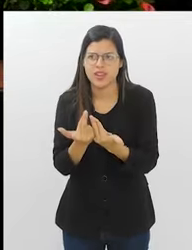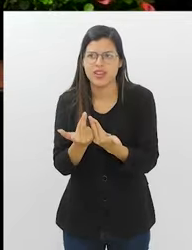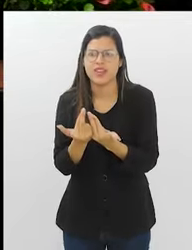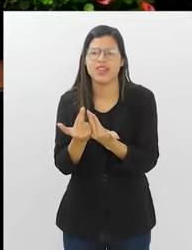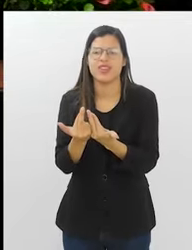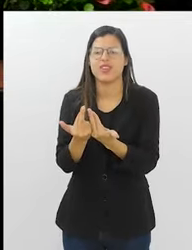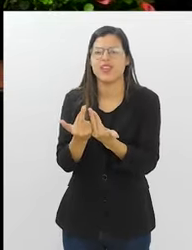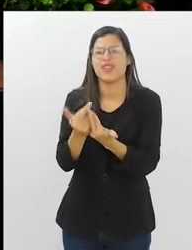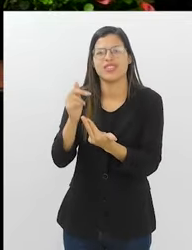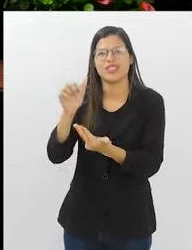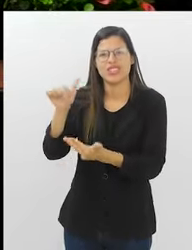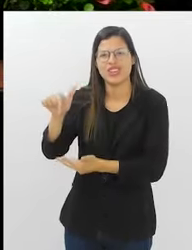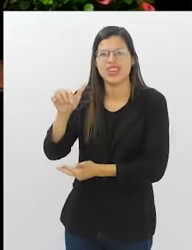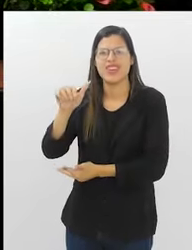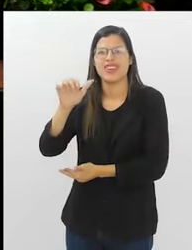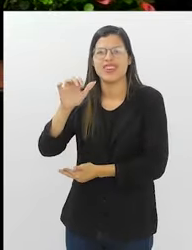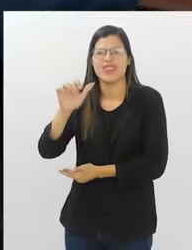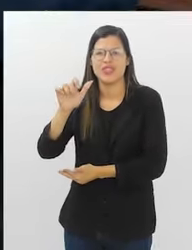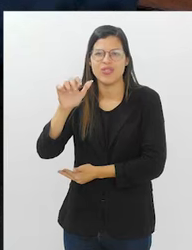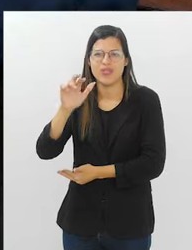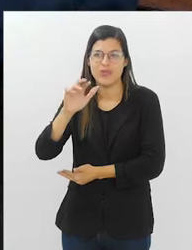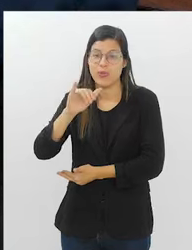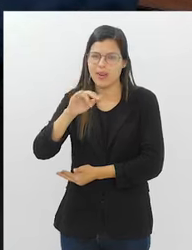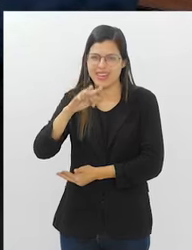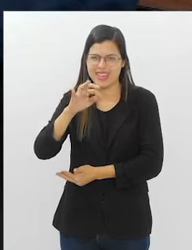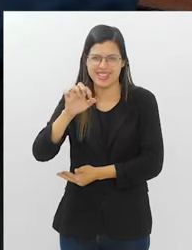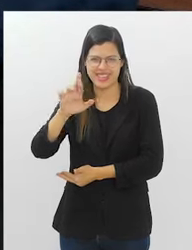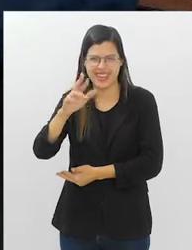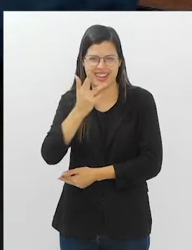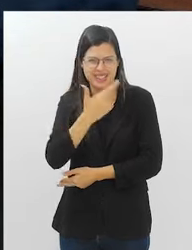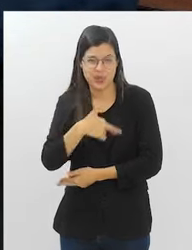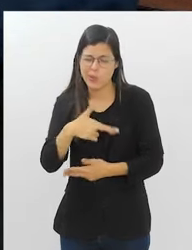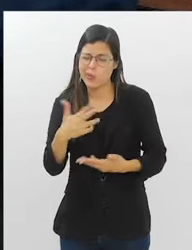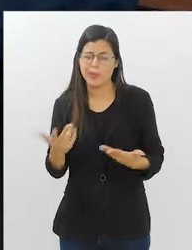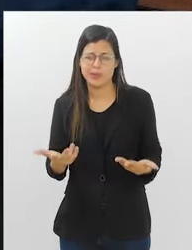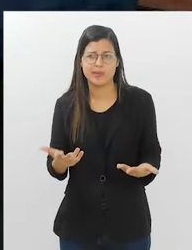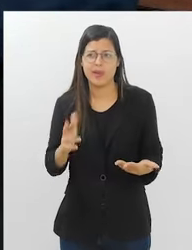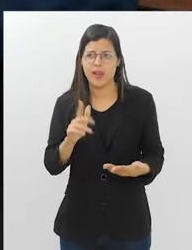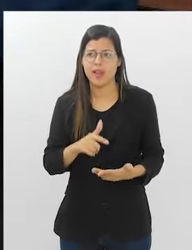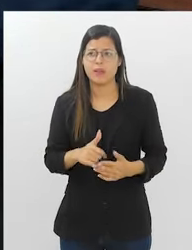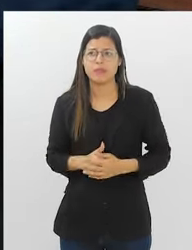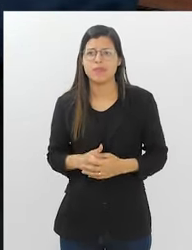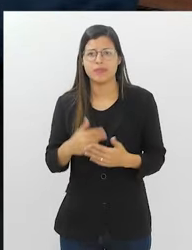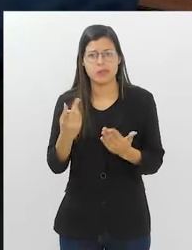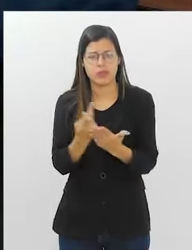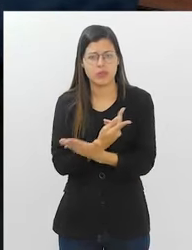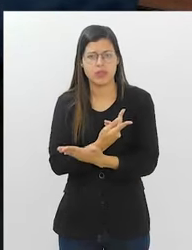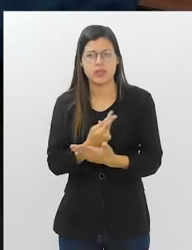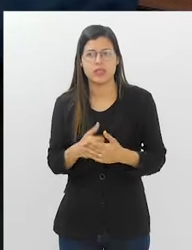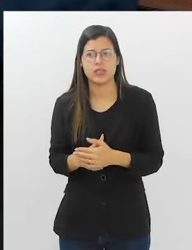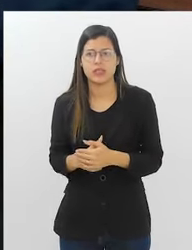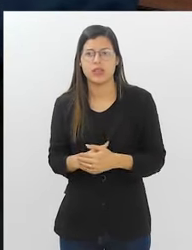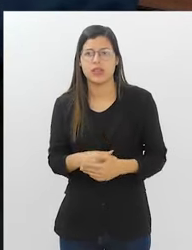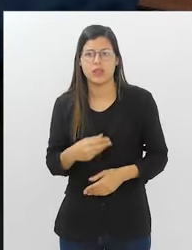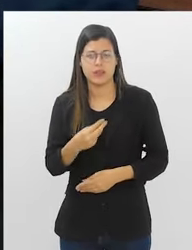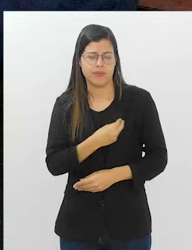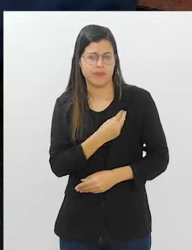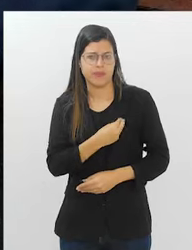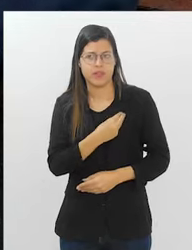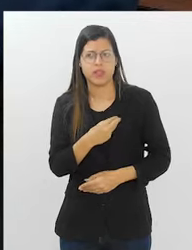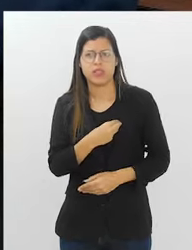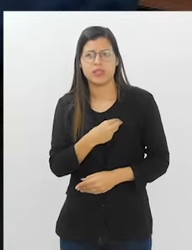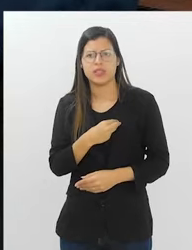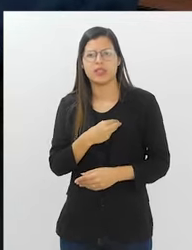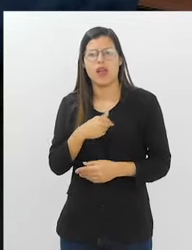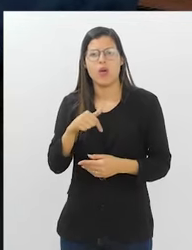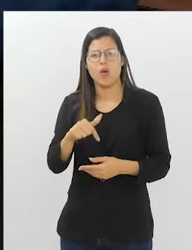do religare, nas reuniões do interreligioso, é médium o tempo todo. Então, acontecia isso. E a convivência era pacífica. Eu